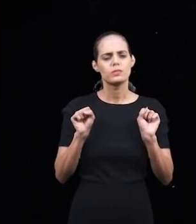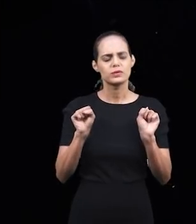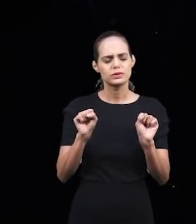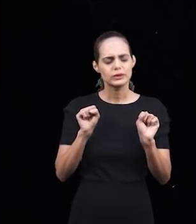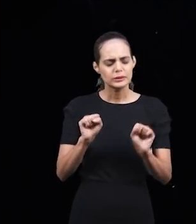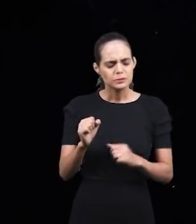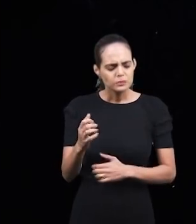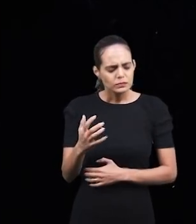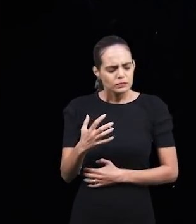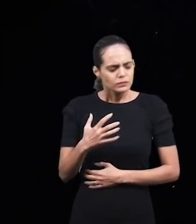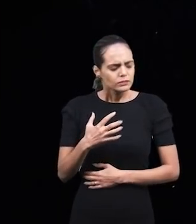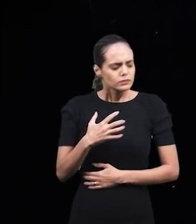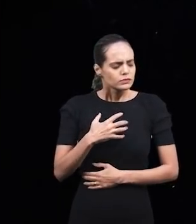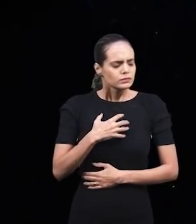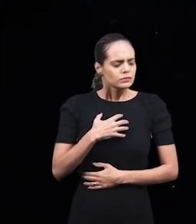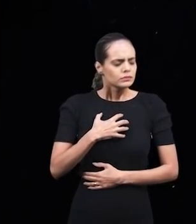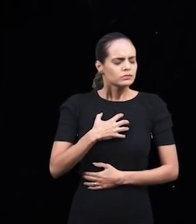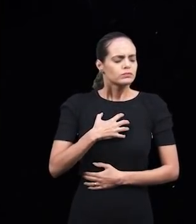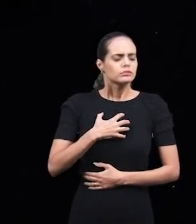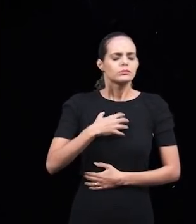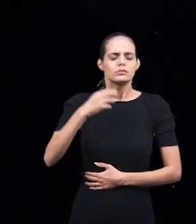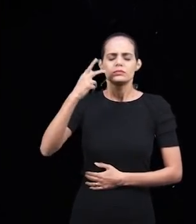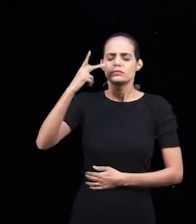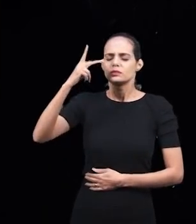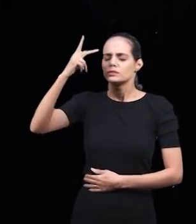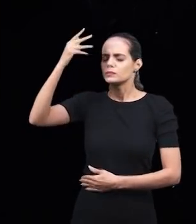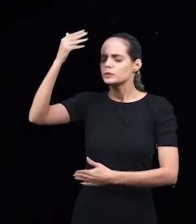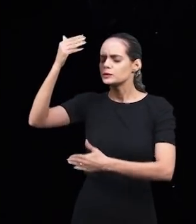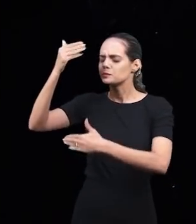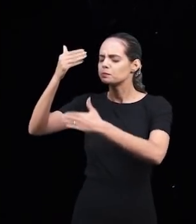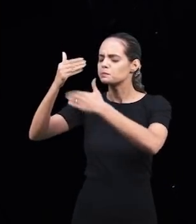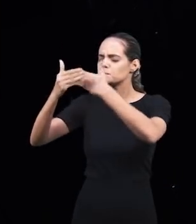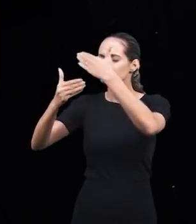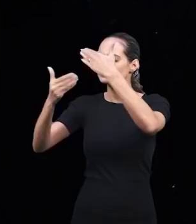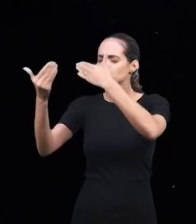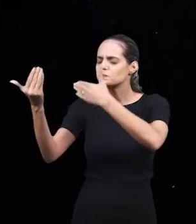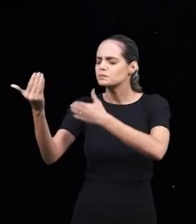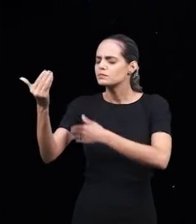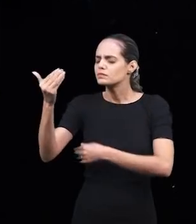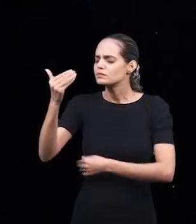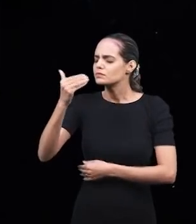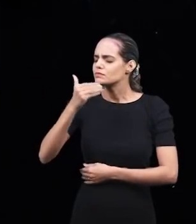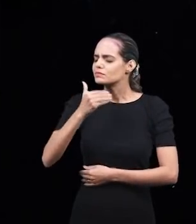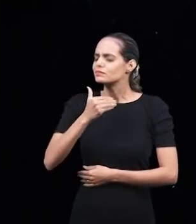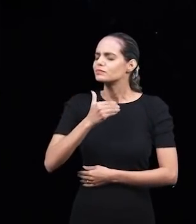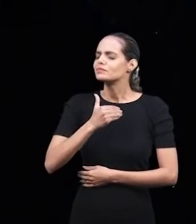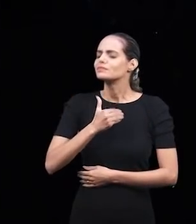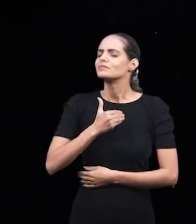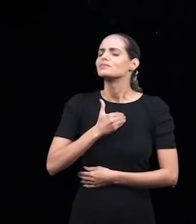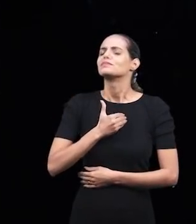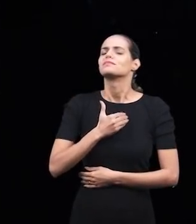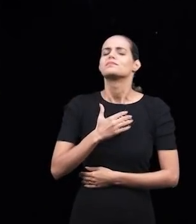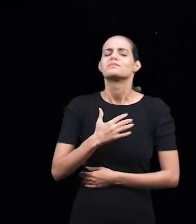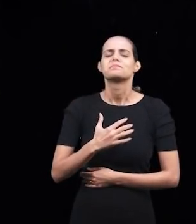nós, podemos sentir sua presença,